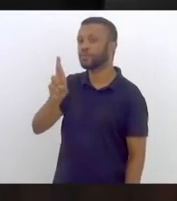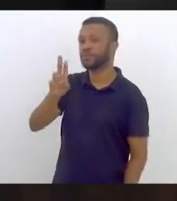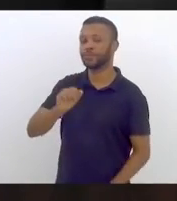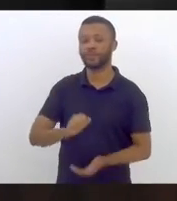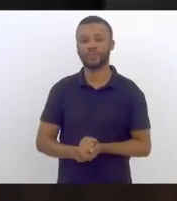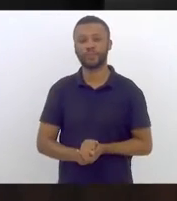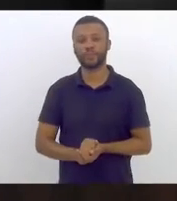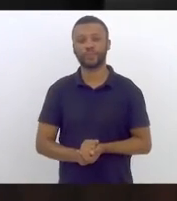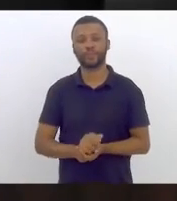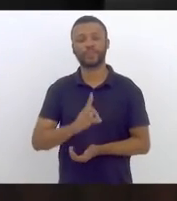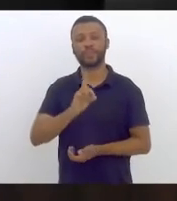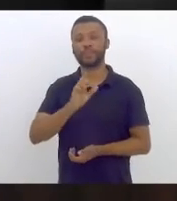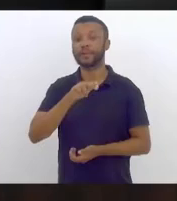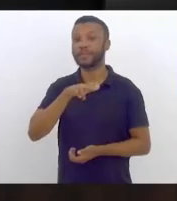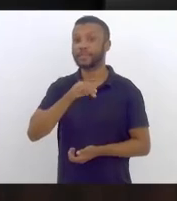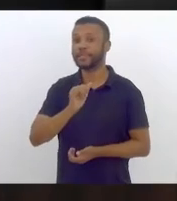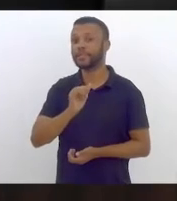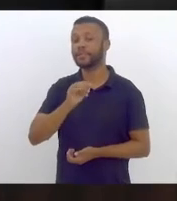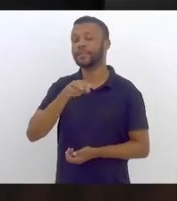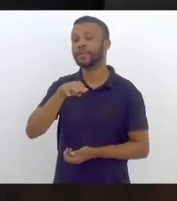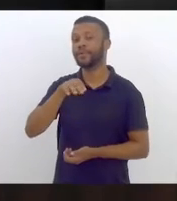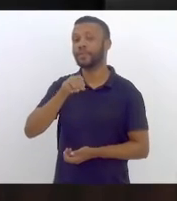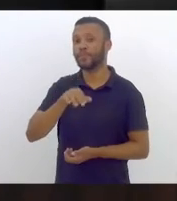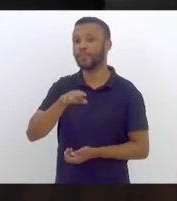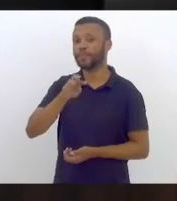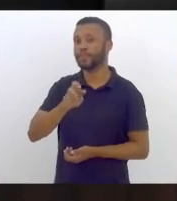Dani Monteiro,